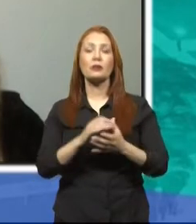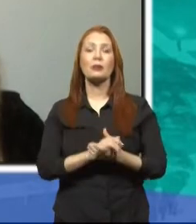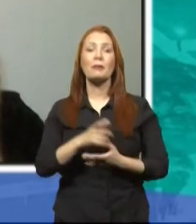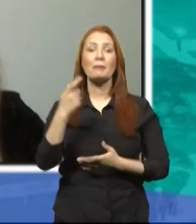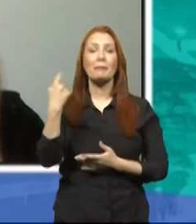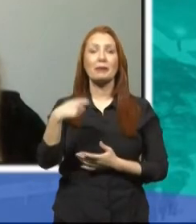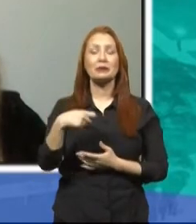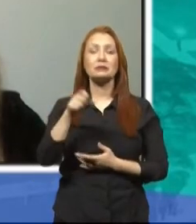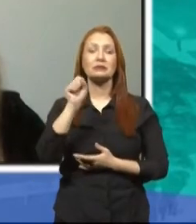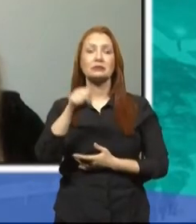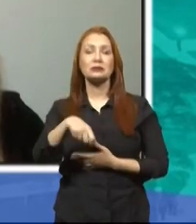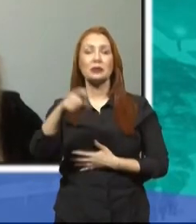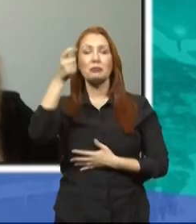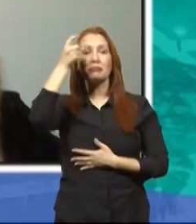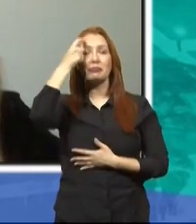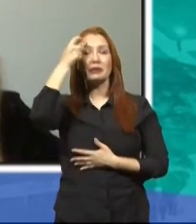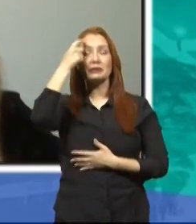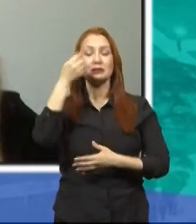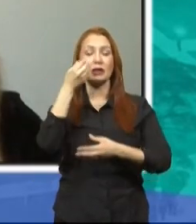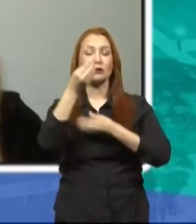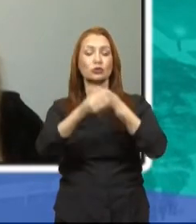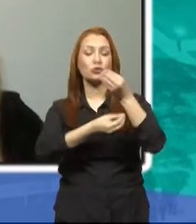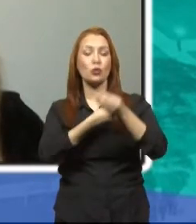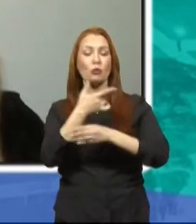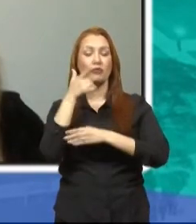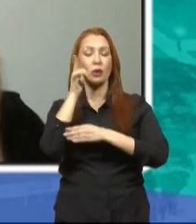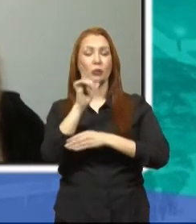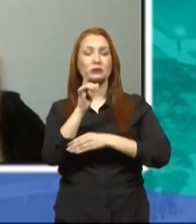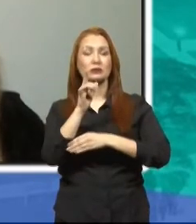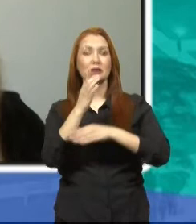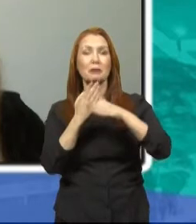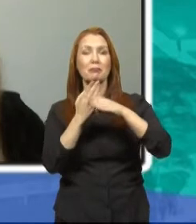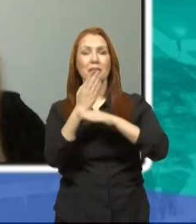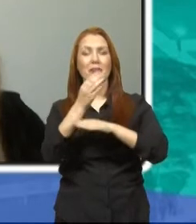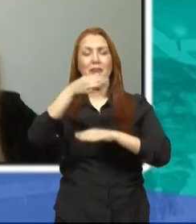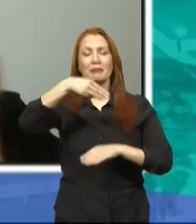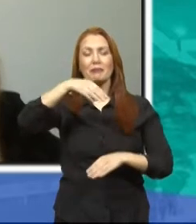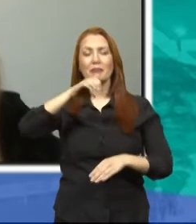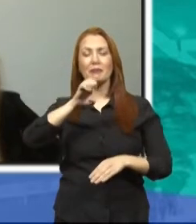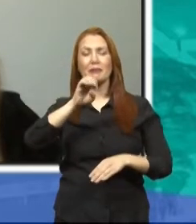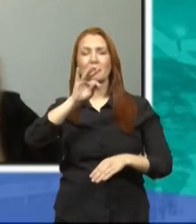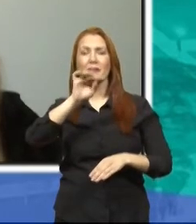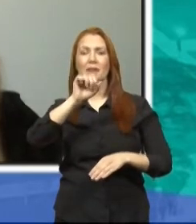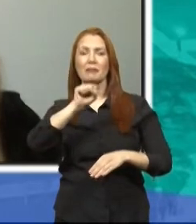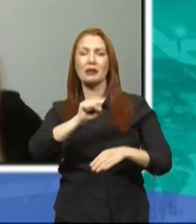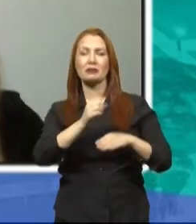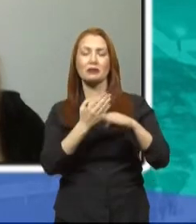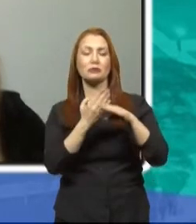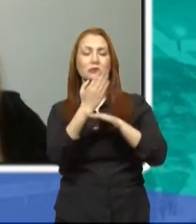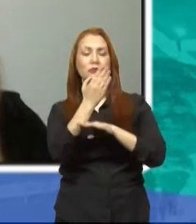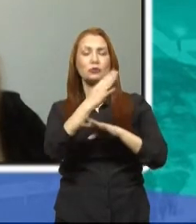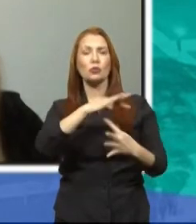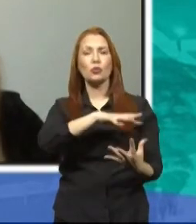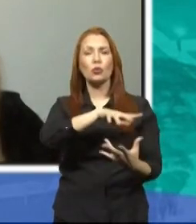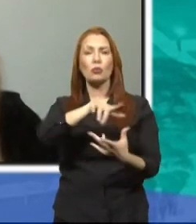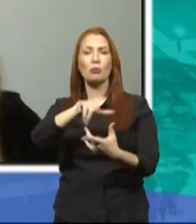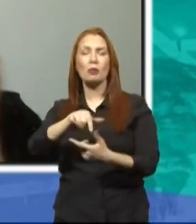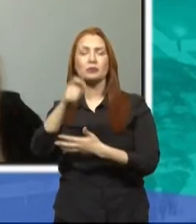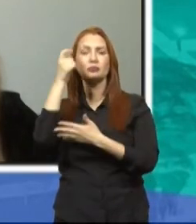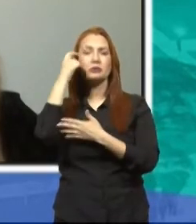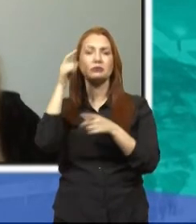pensar sempre nas metas globais aí da ONU, né? Quer dizer, que você ter a